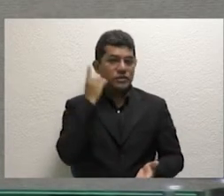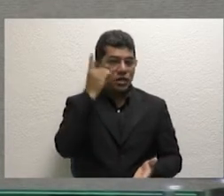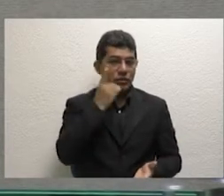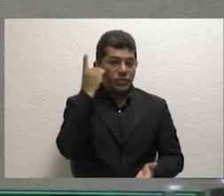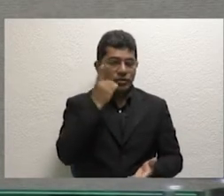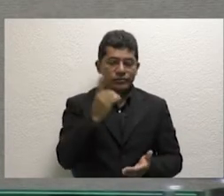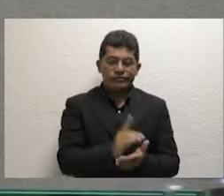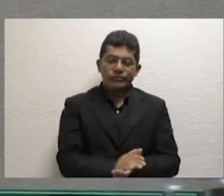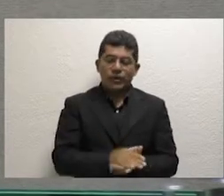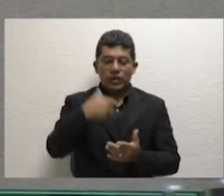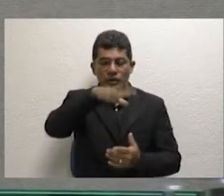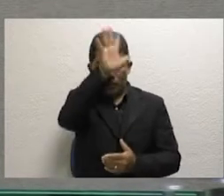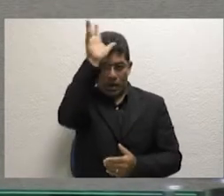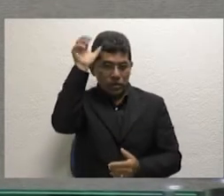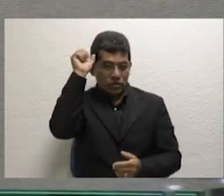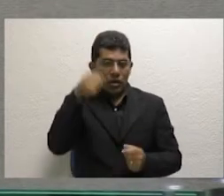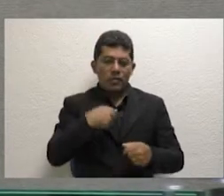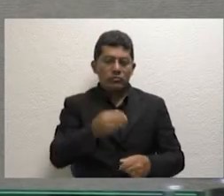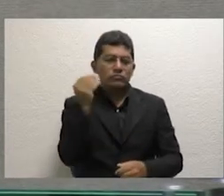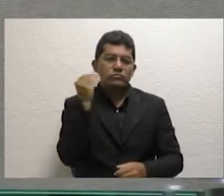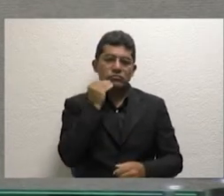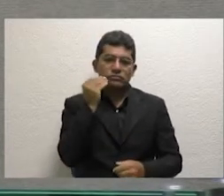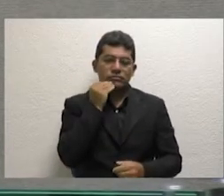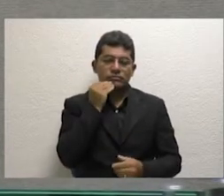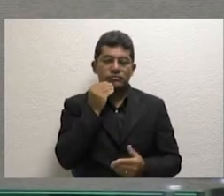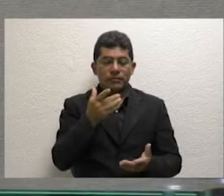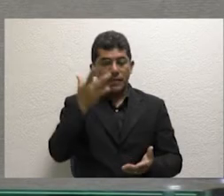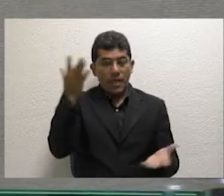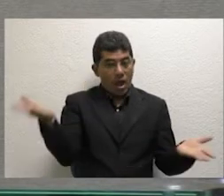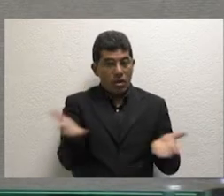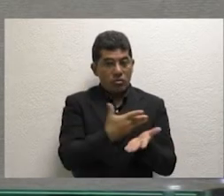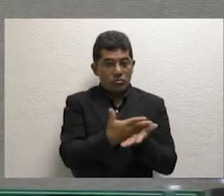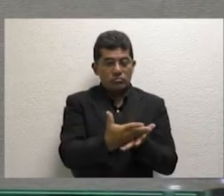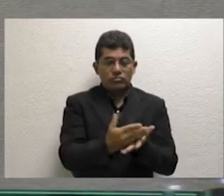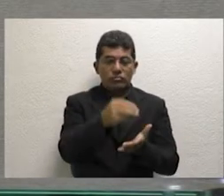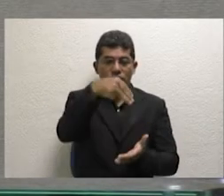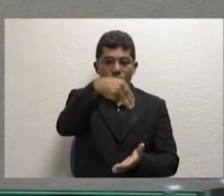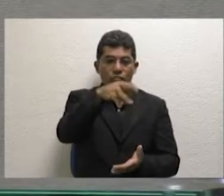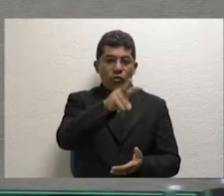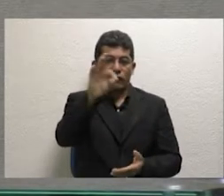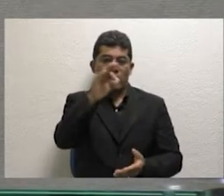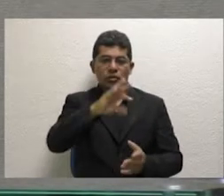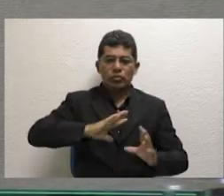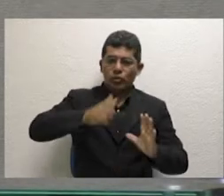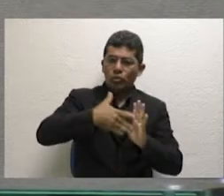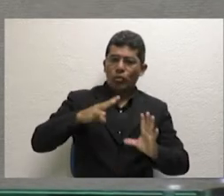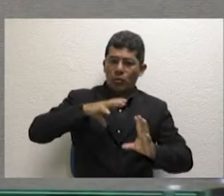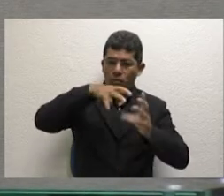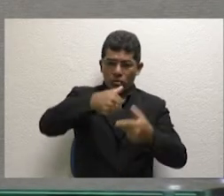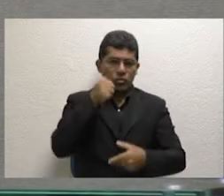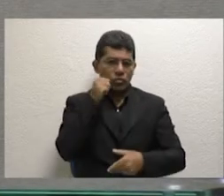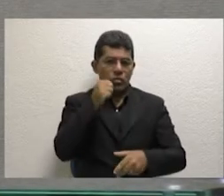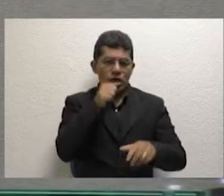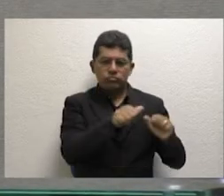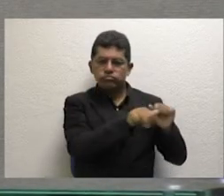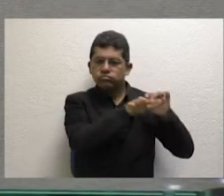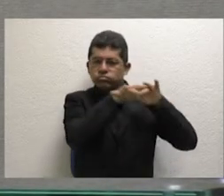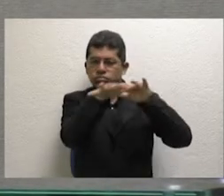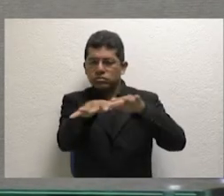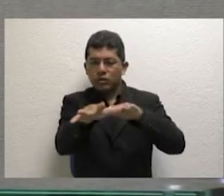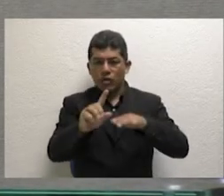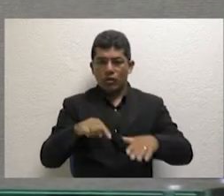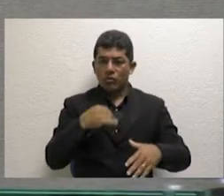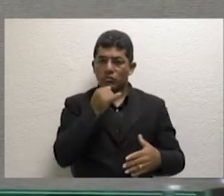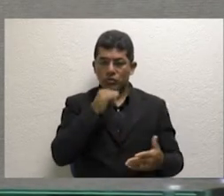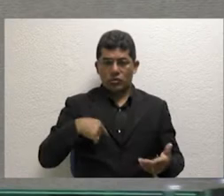parlamentares aqui do Amazonas participemos a partir de agora de um movimento mundial de mulheres nós no